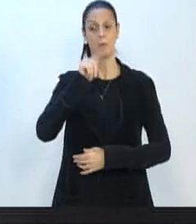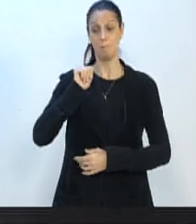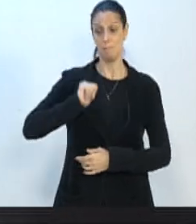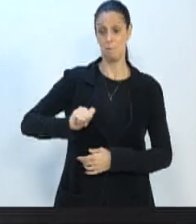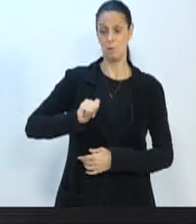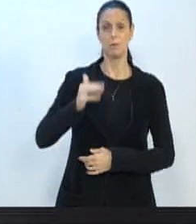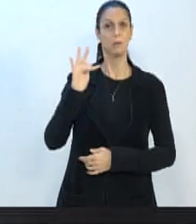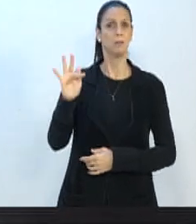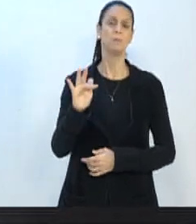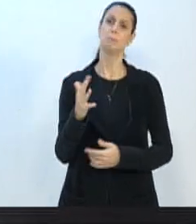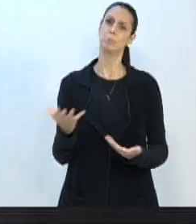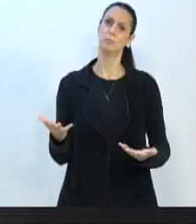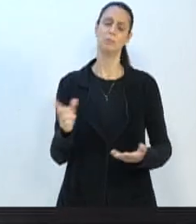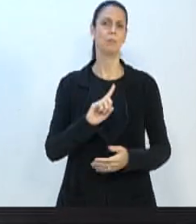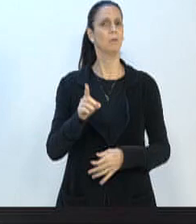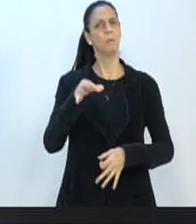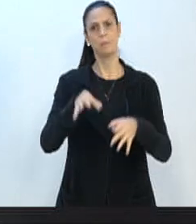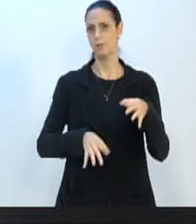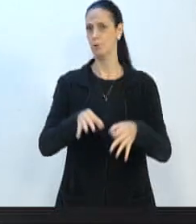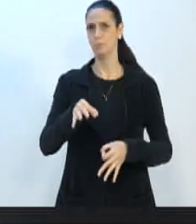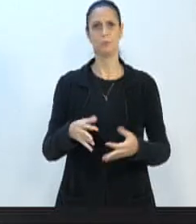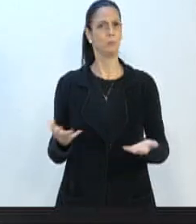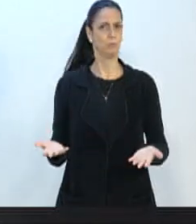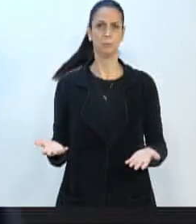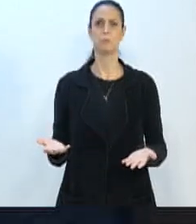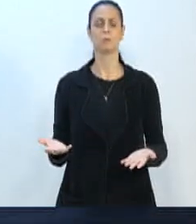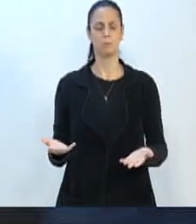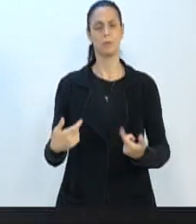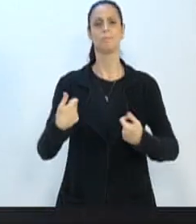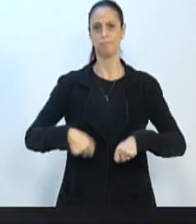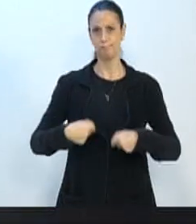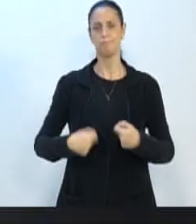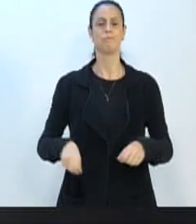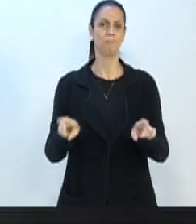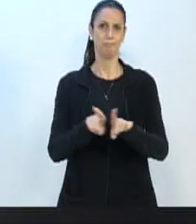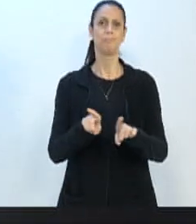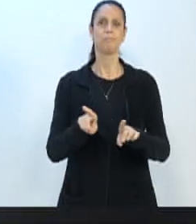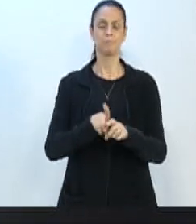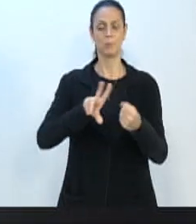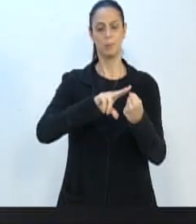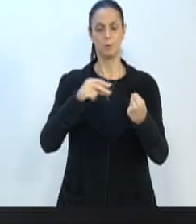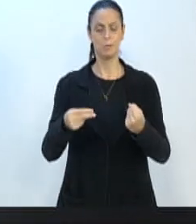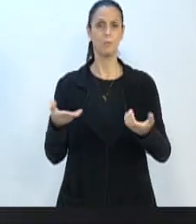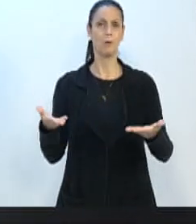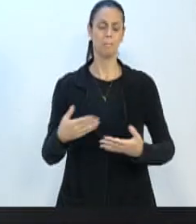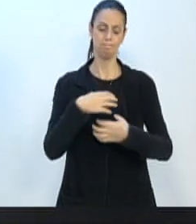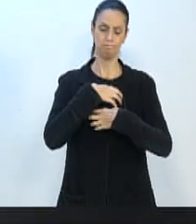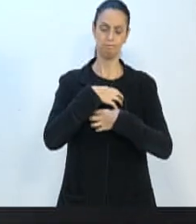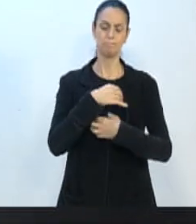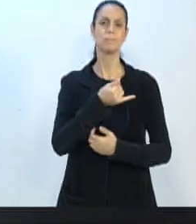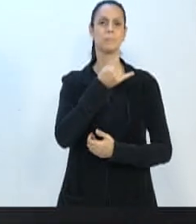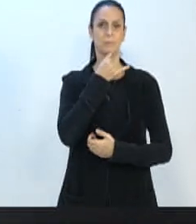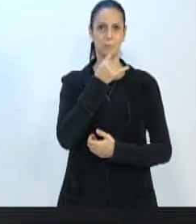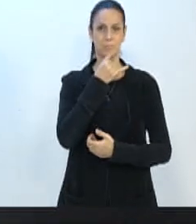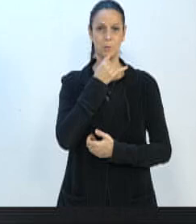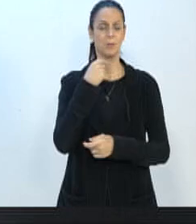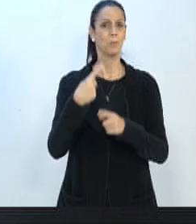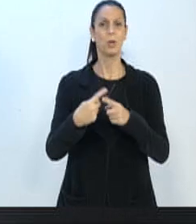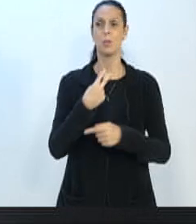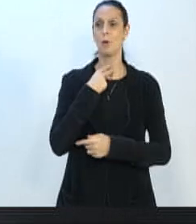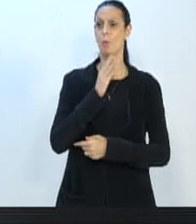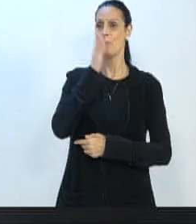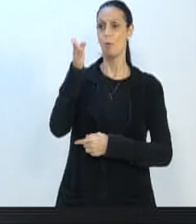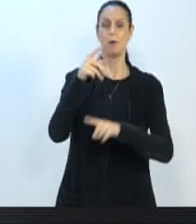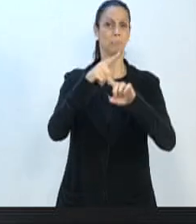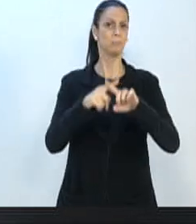é justo então não poderia Vereador deixar de dizer que para desporto hoje está triste você que é